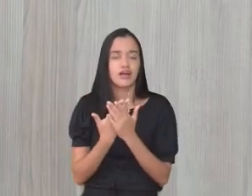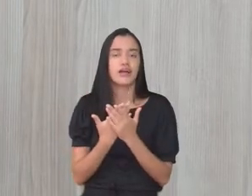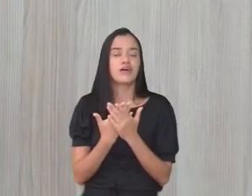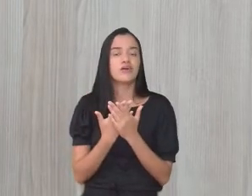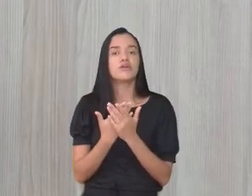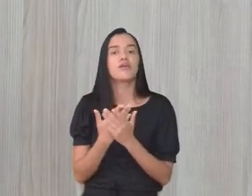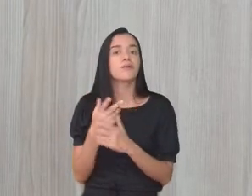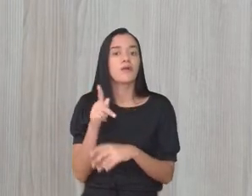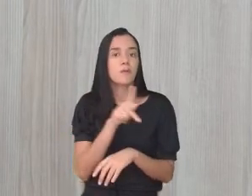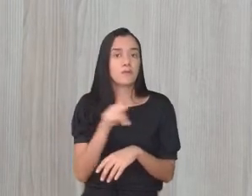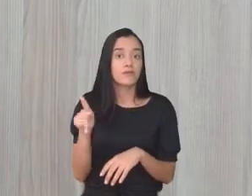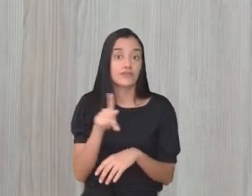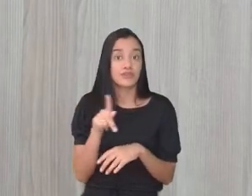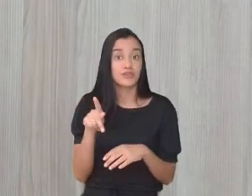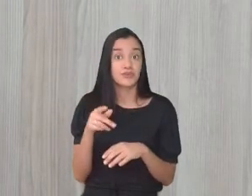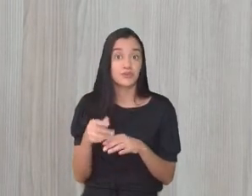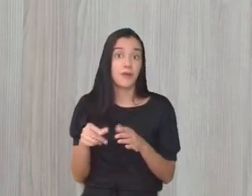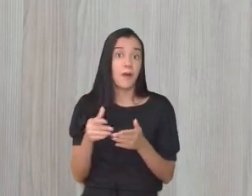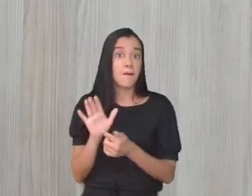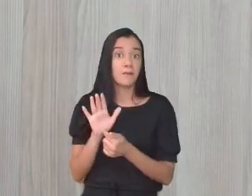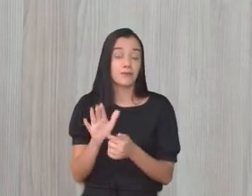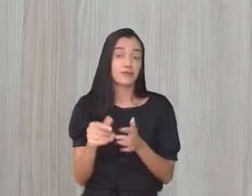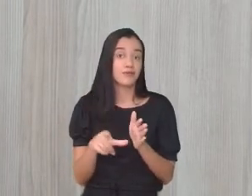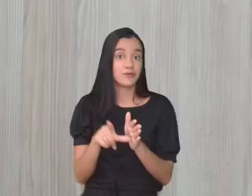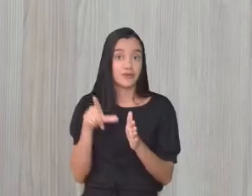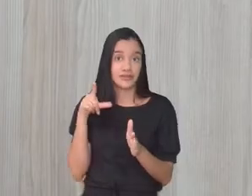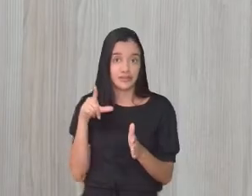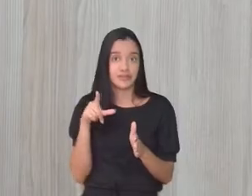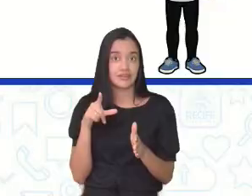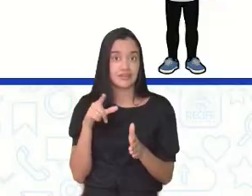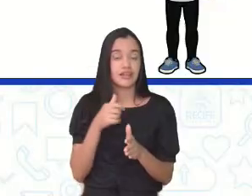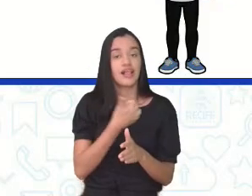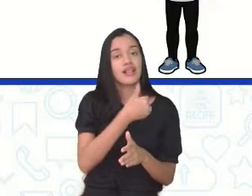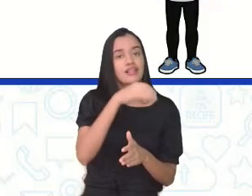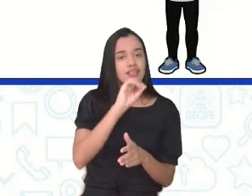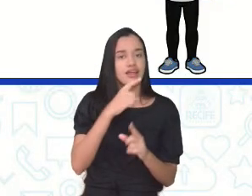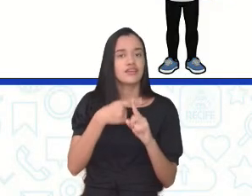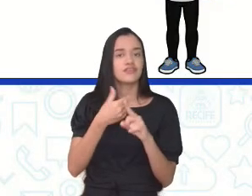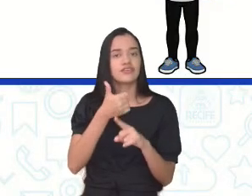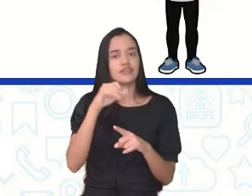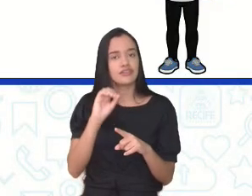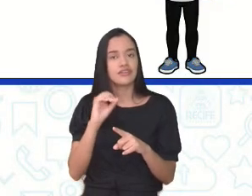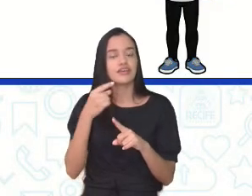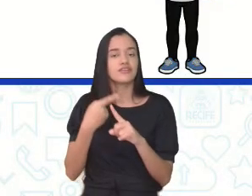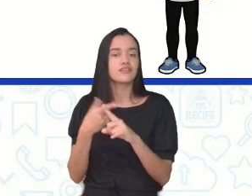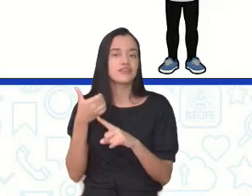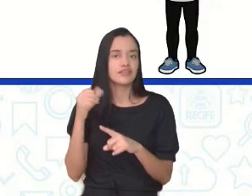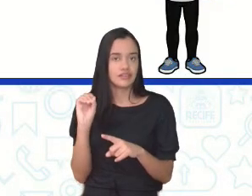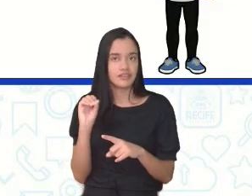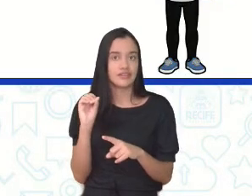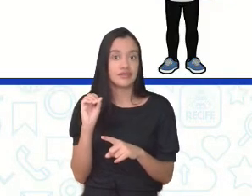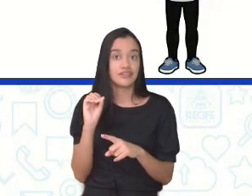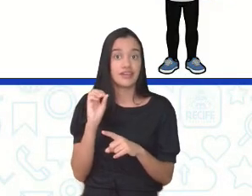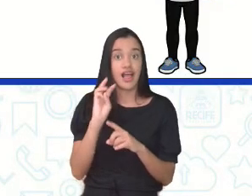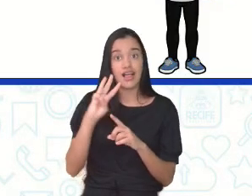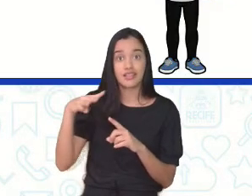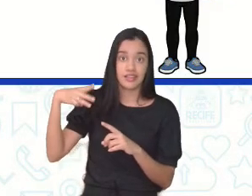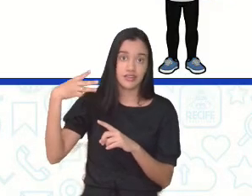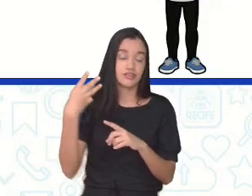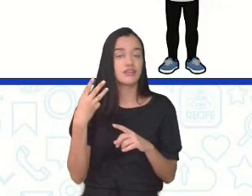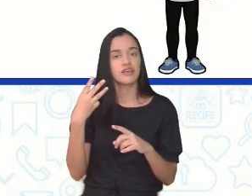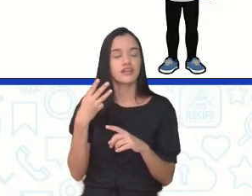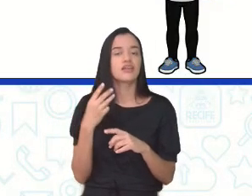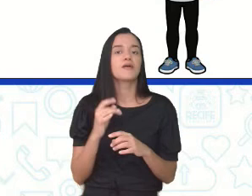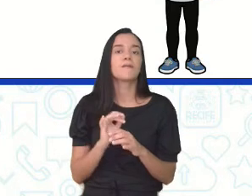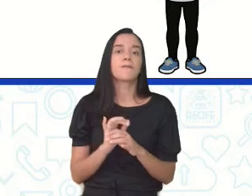Pedro anteriormente. 10 vezes 10 vezes 10, vezes, qual é a outra? 10 à terceira. Então, vezes